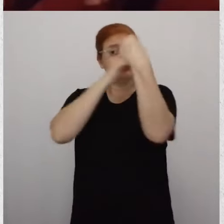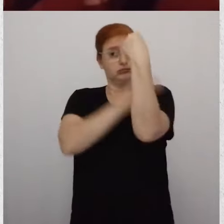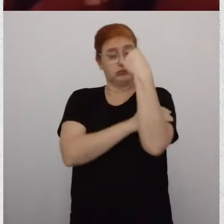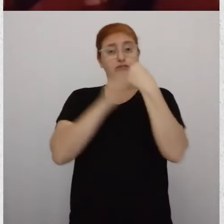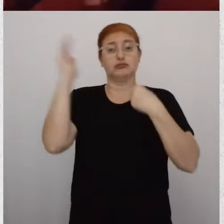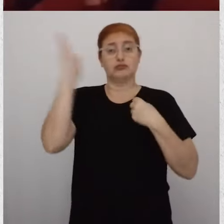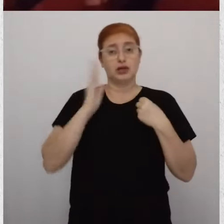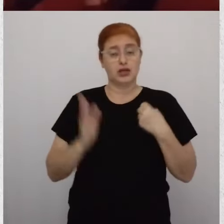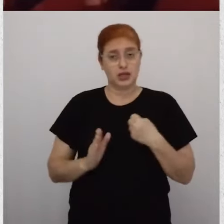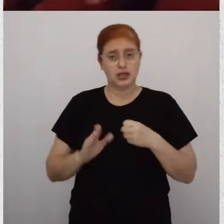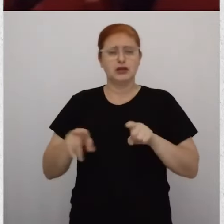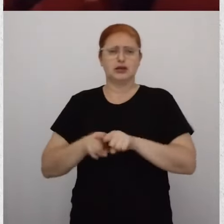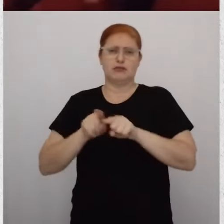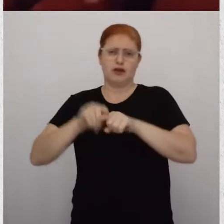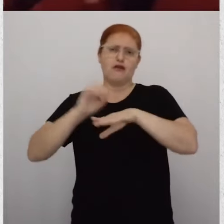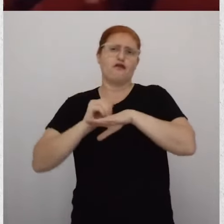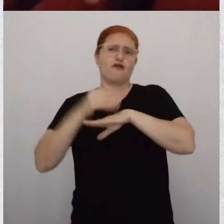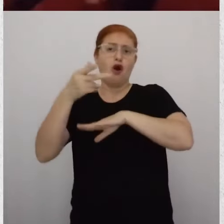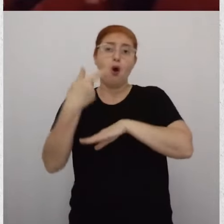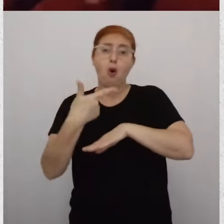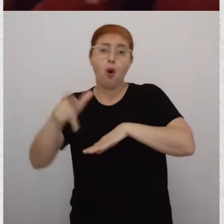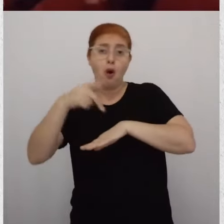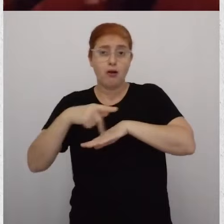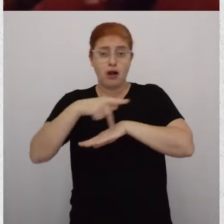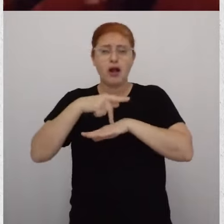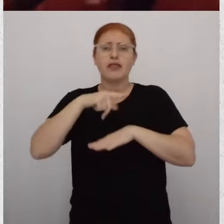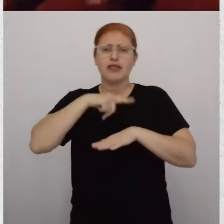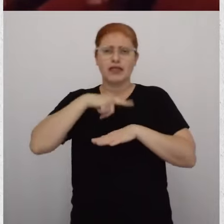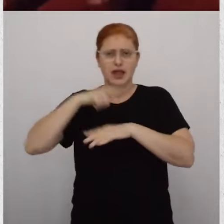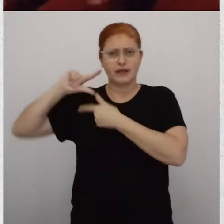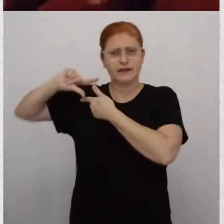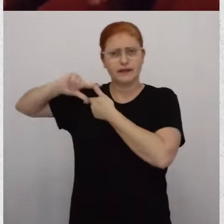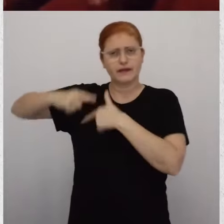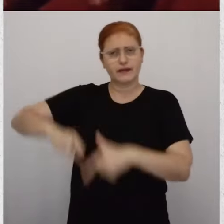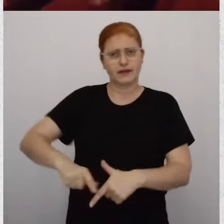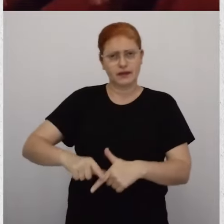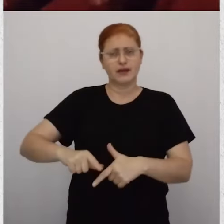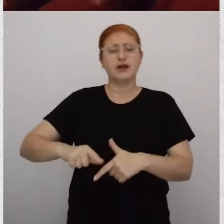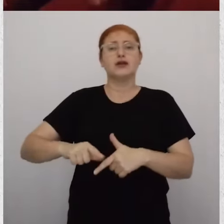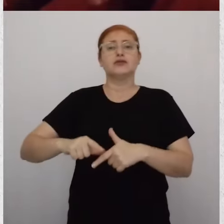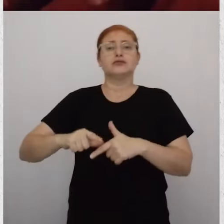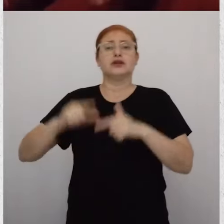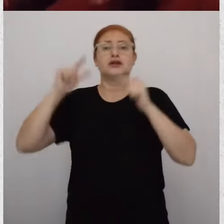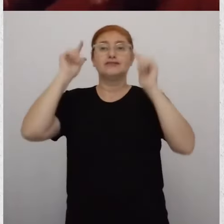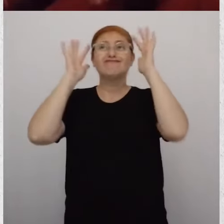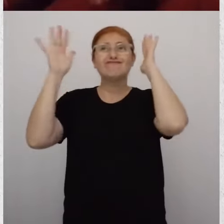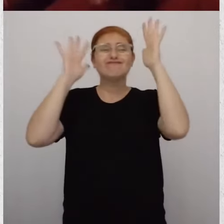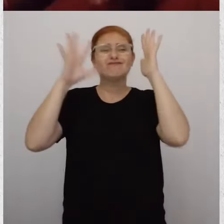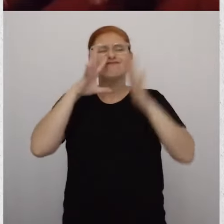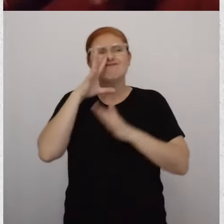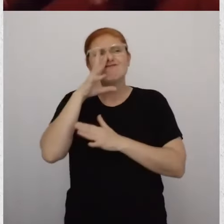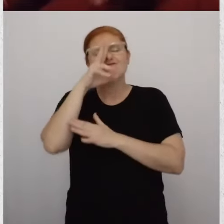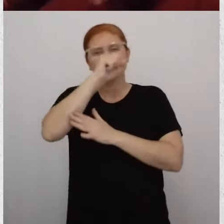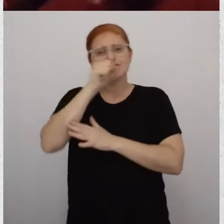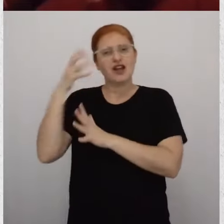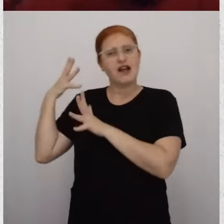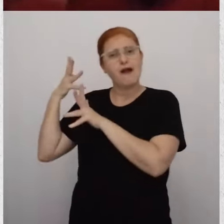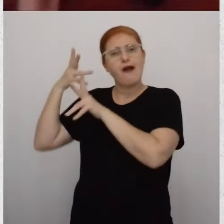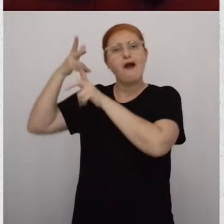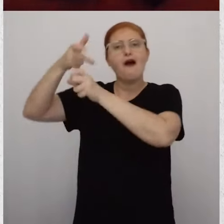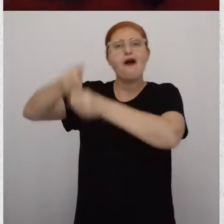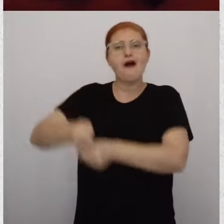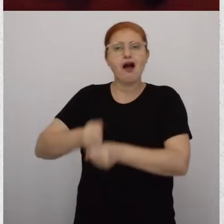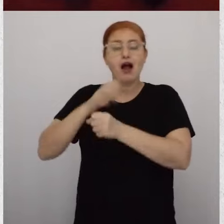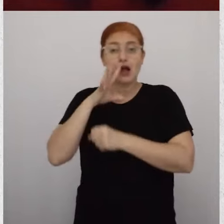todo o Ocidente, eu acho que tem uma tradição de reflexividade crítica muito intensa, né? De revisão crítica,